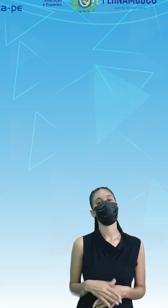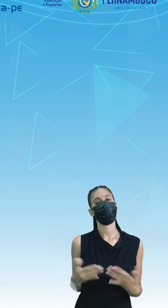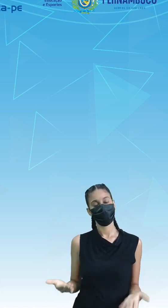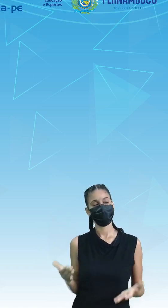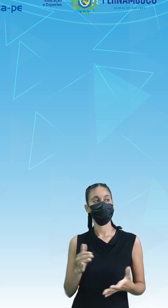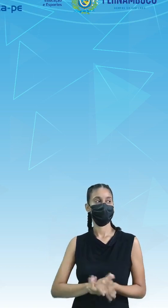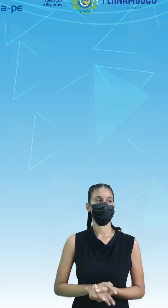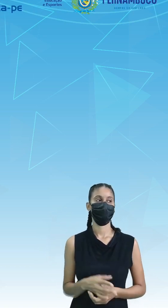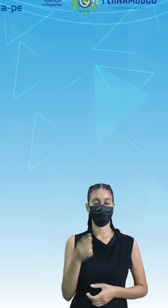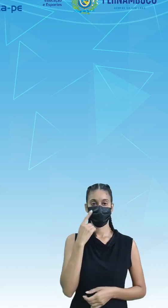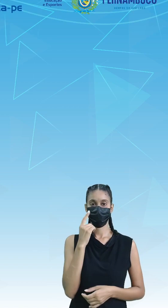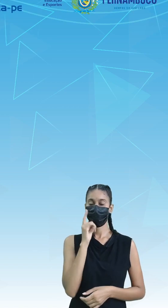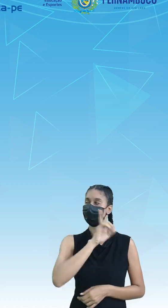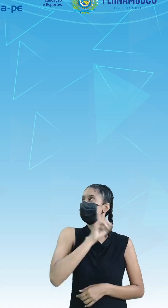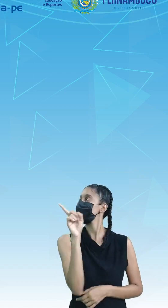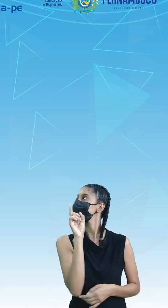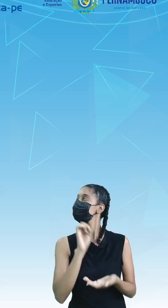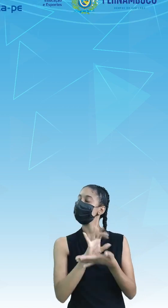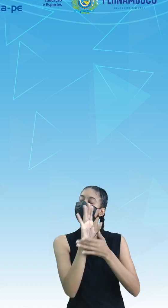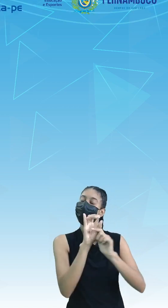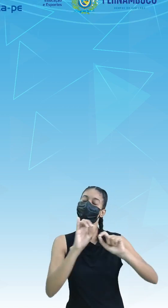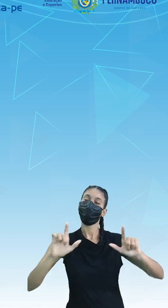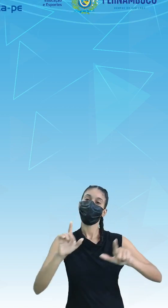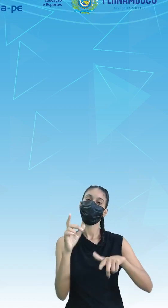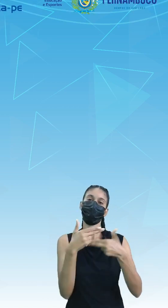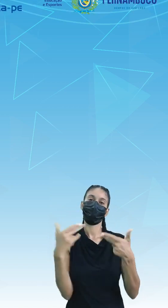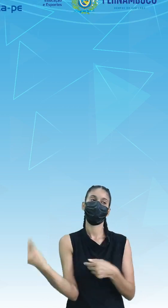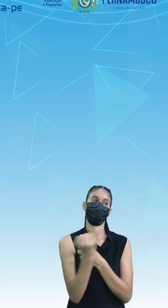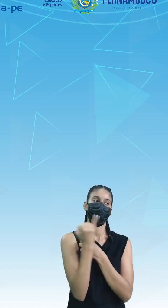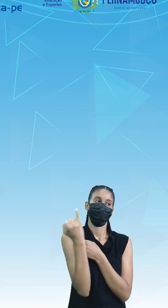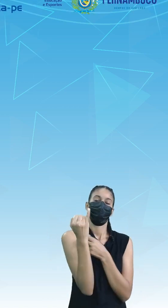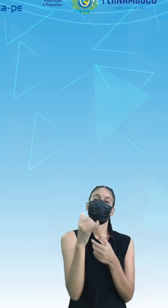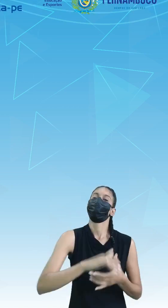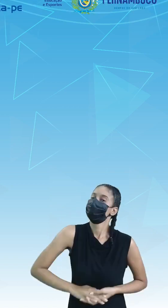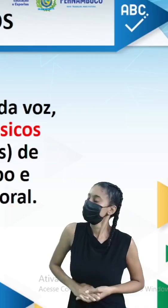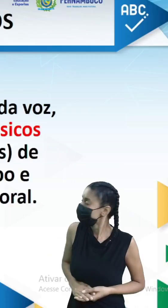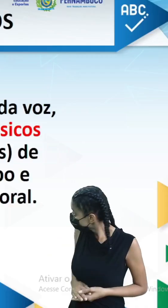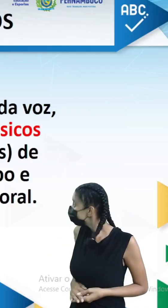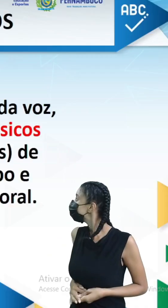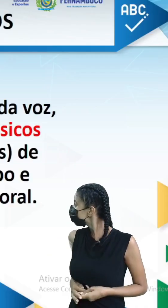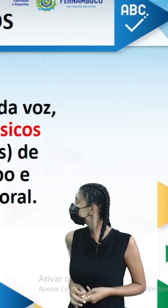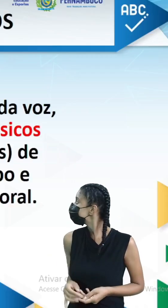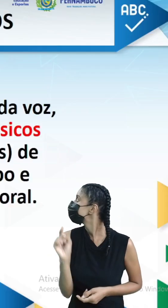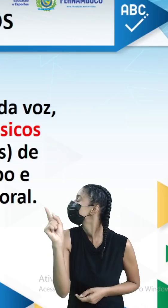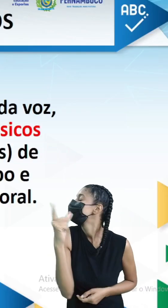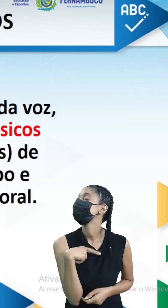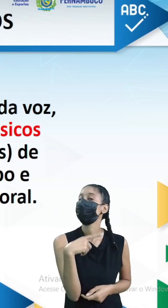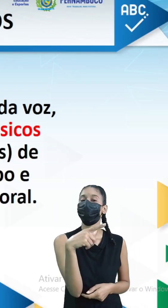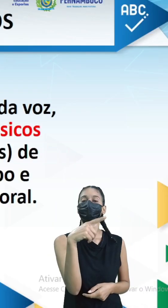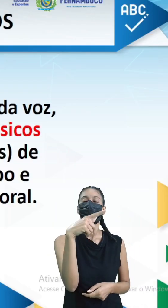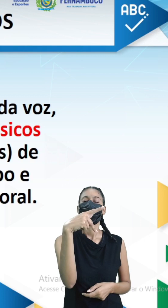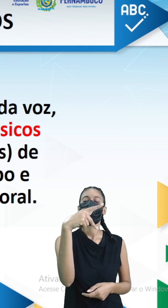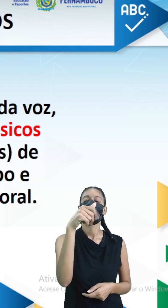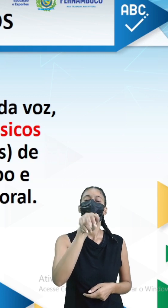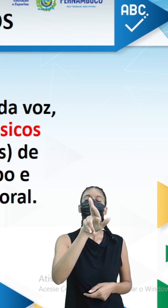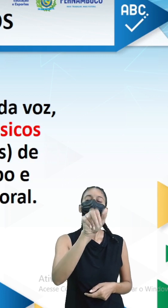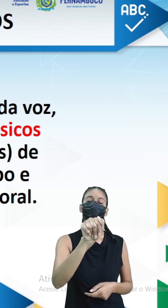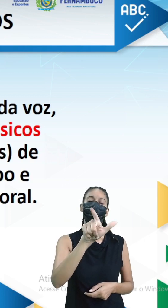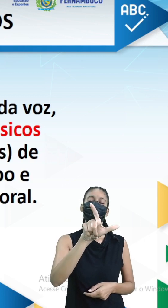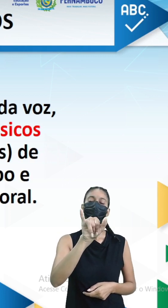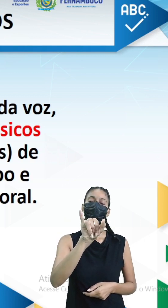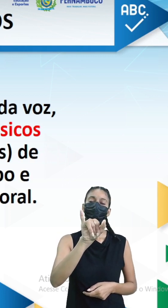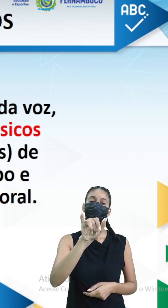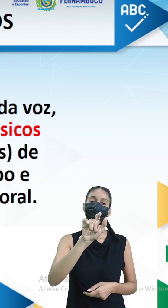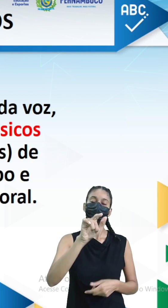certo? Então vejam só na tela algo importante que trago para vocês. O que são elementos paralinguísticos? O que são elementos